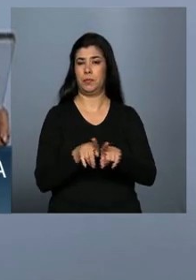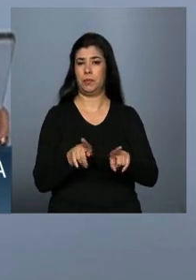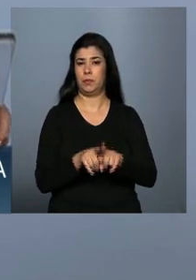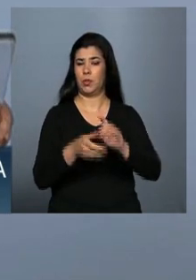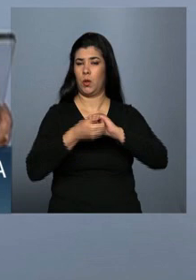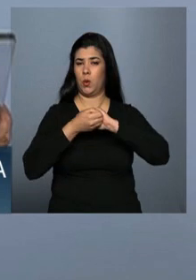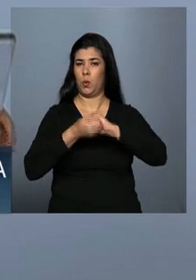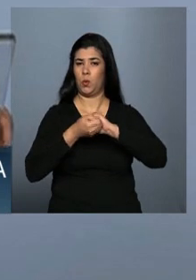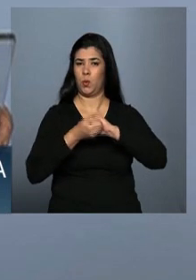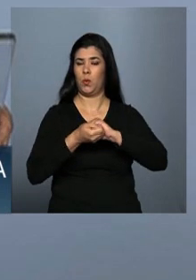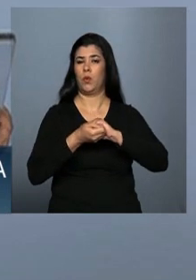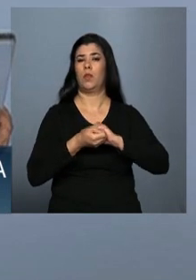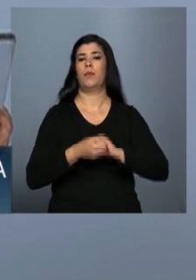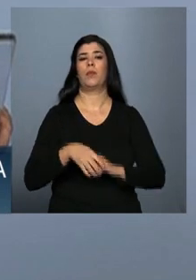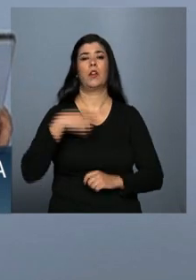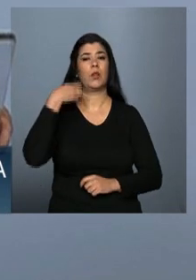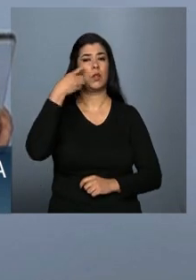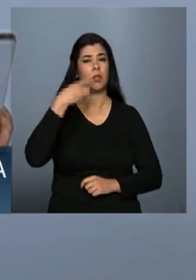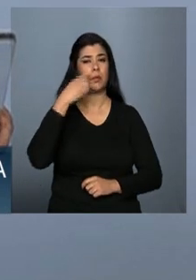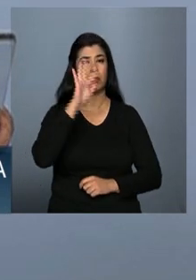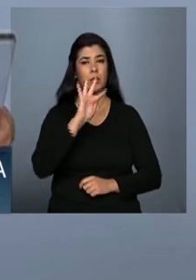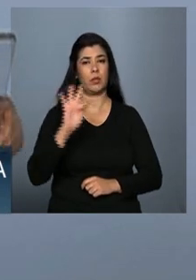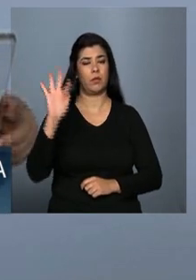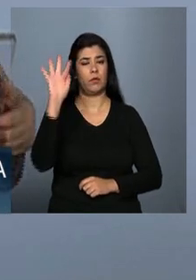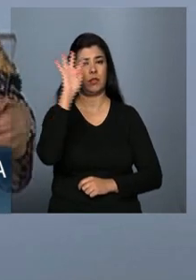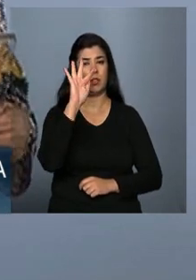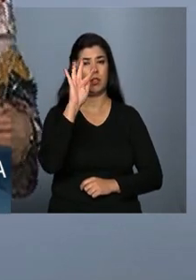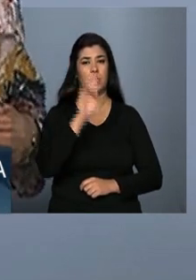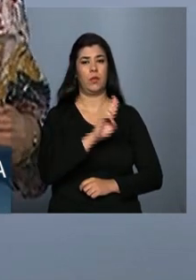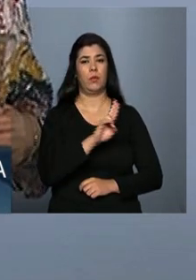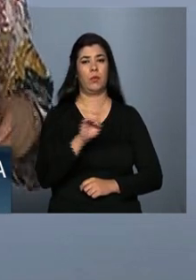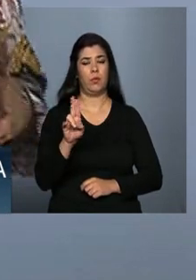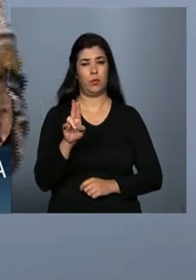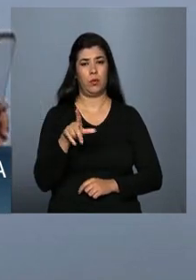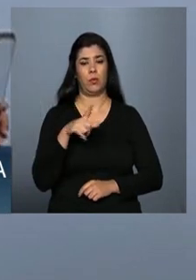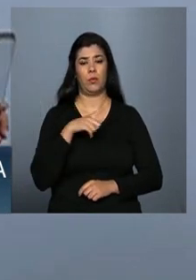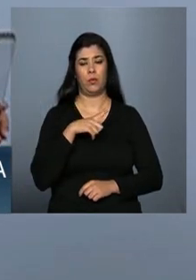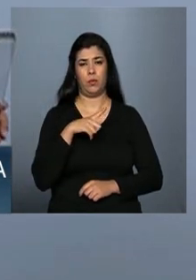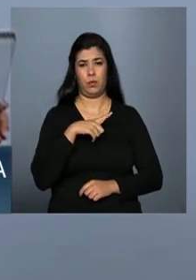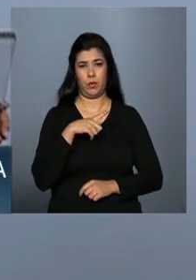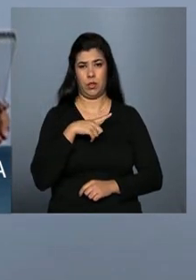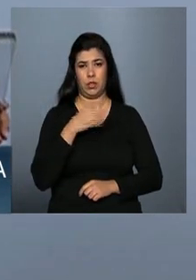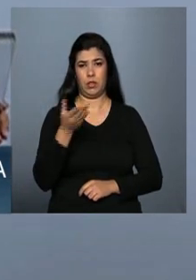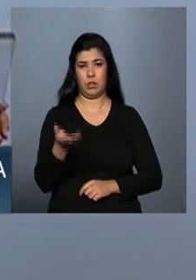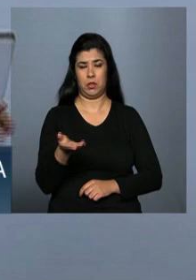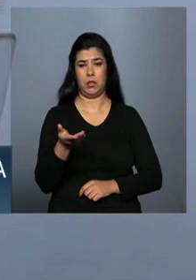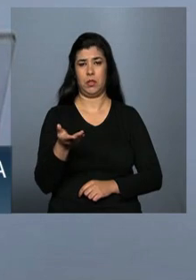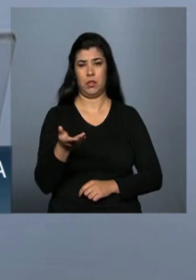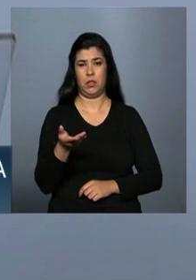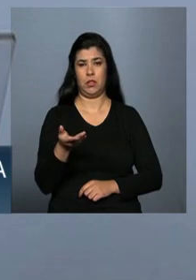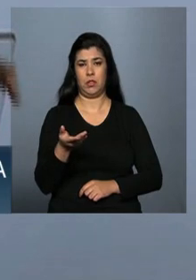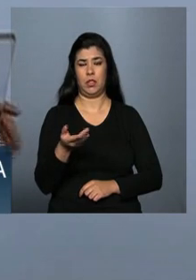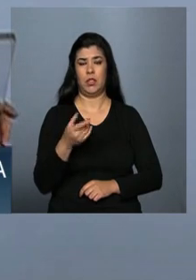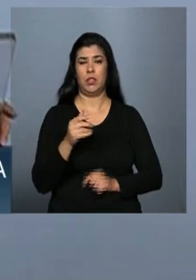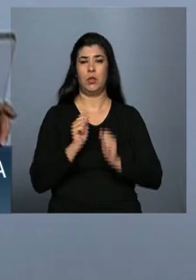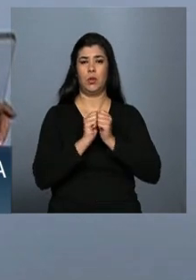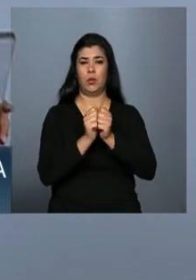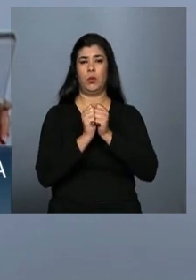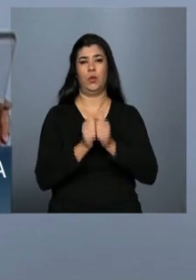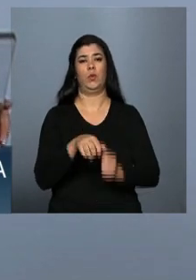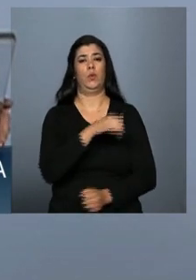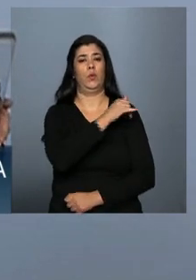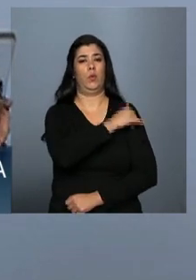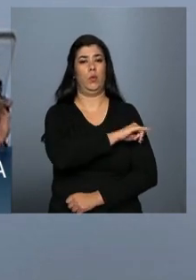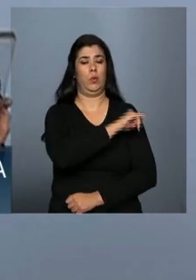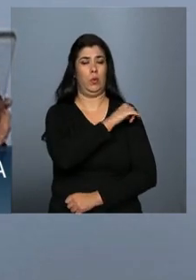Cumprimento o nosso deputado federal também, que tem tido aqui no Rio de